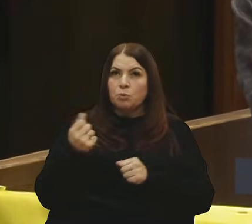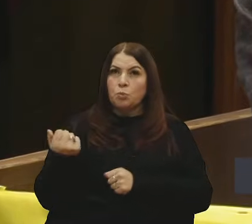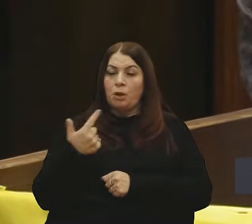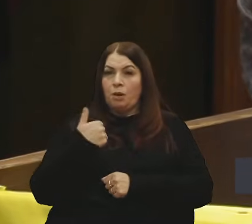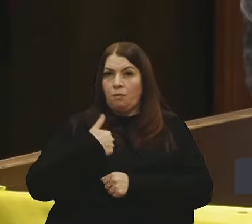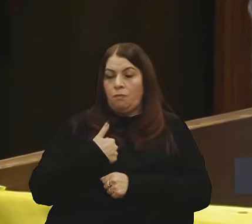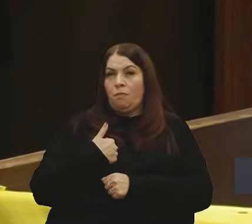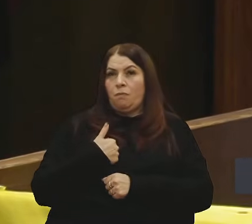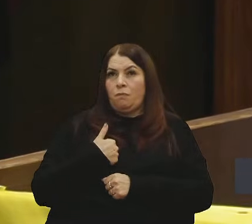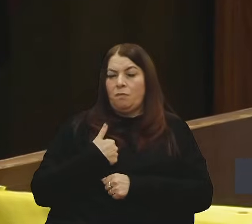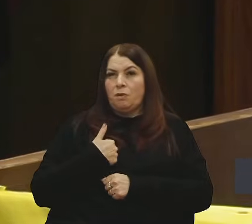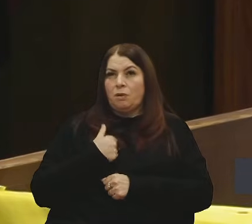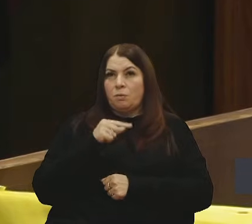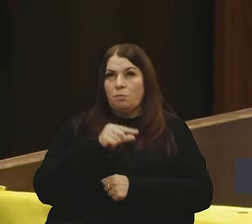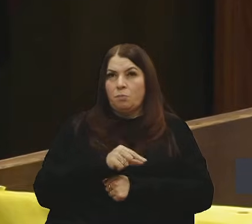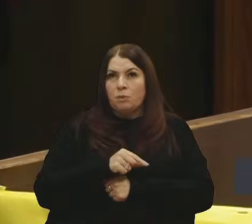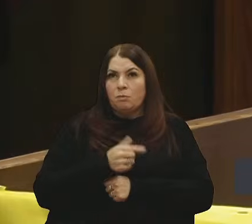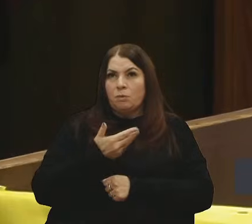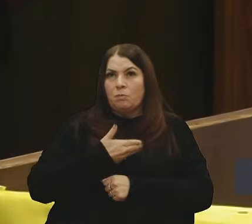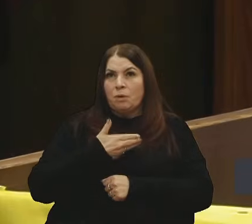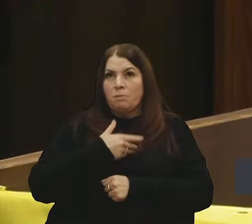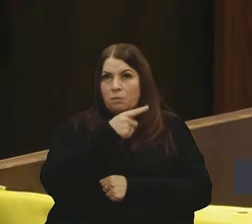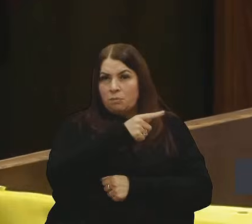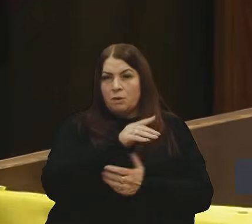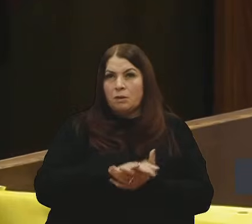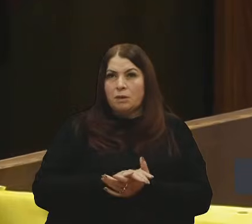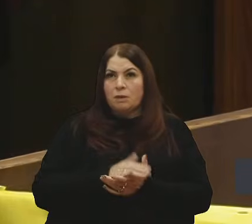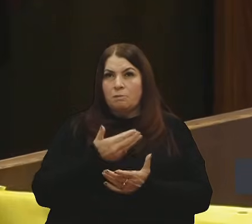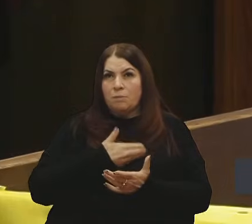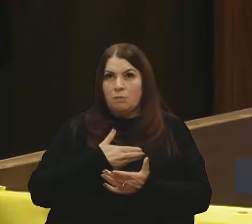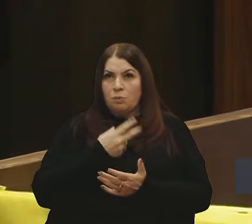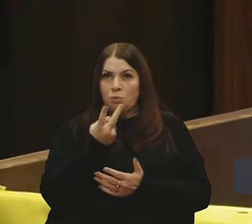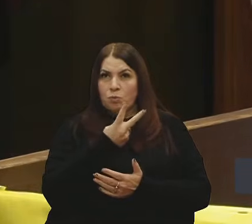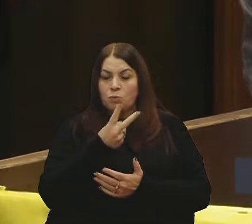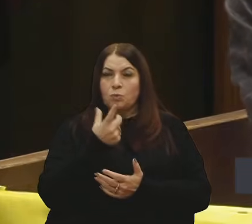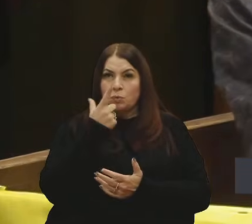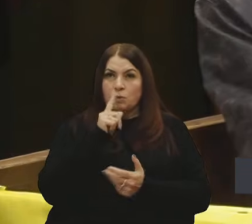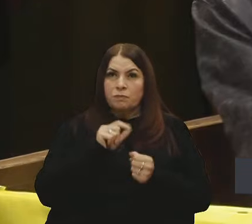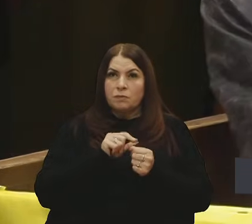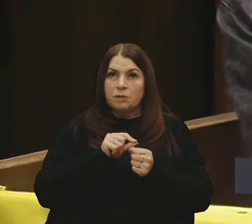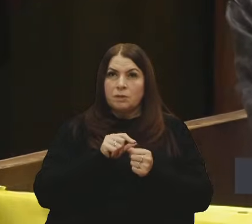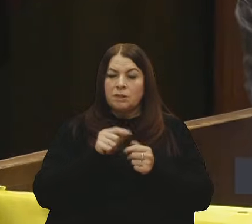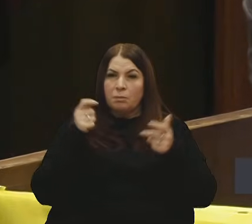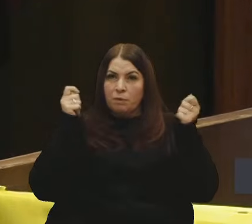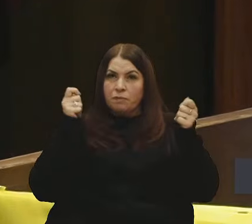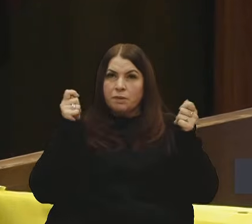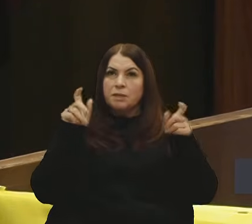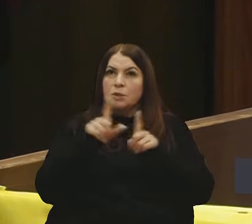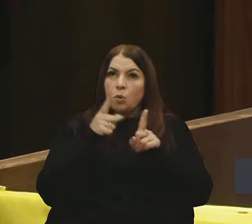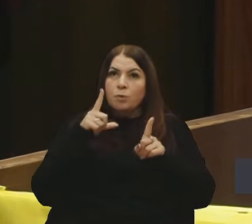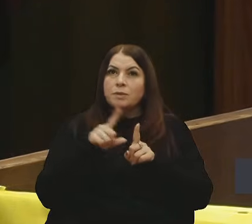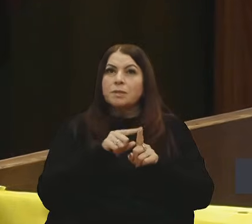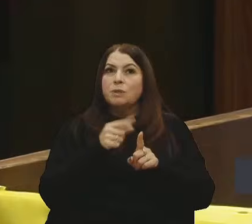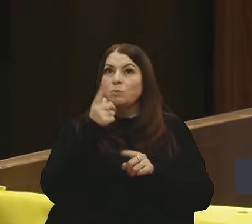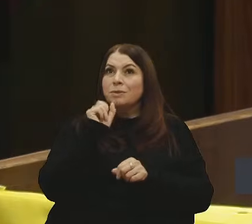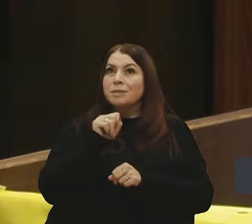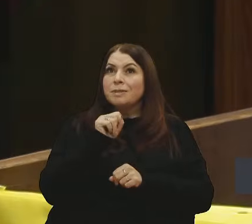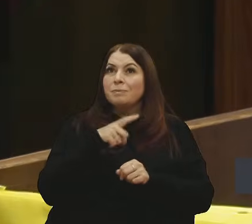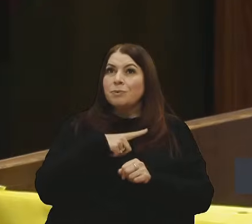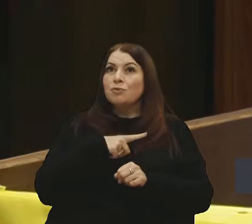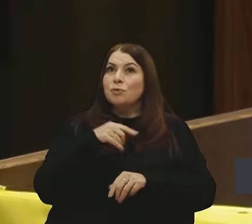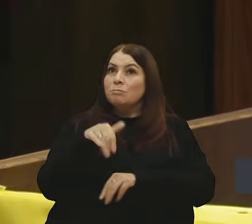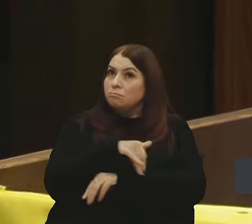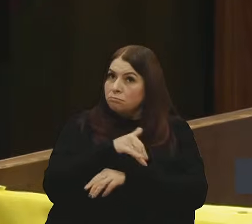eu, sendo pouco, meu amigo ali e minha amiga ali, a gente conseguiu fazer uma manifestação pequena, conseguimos sim, mas pelo menos tinha gente na